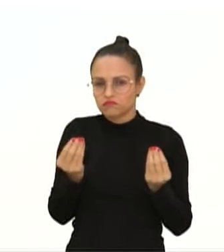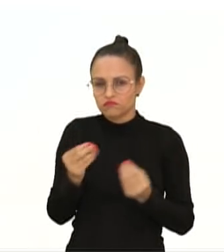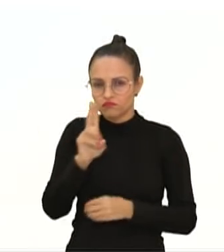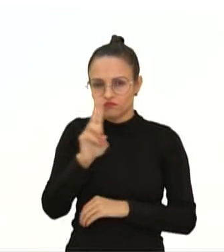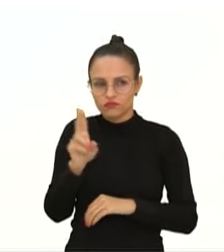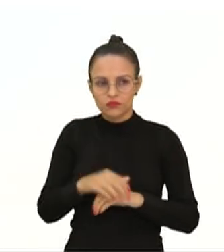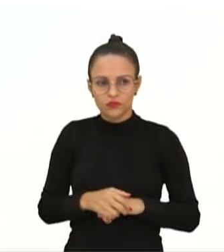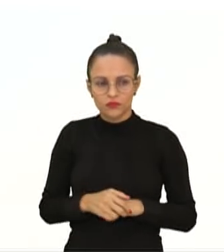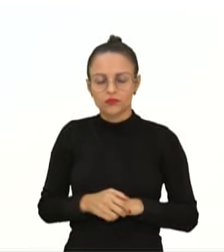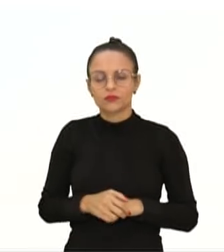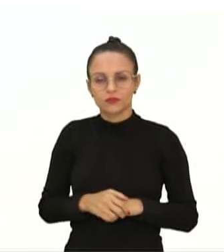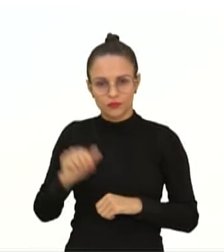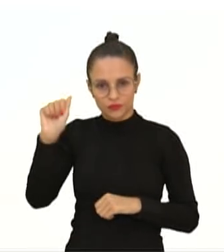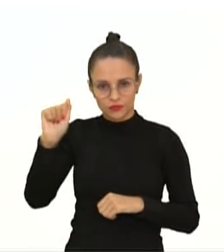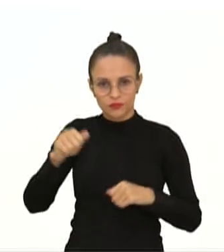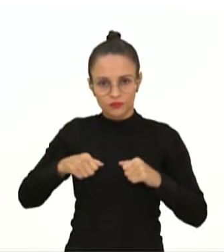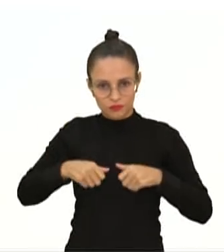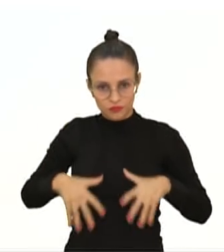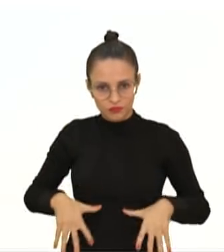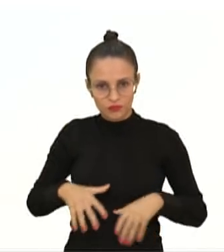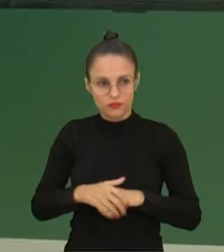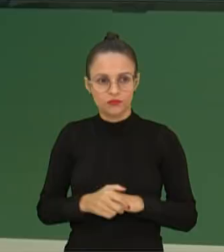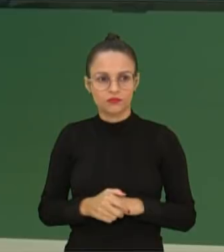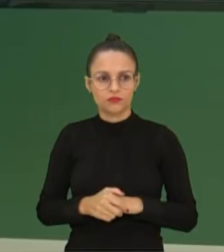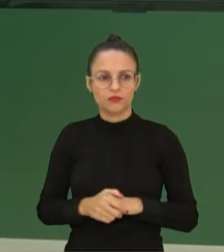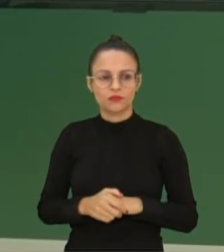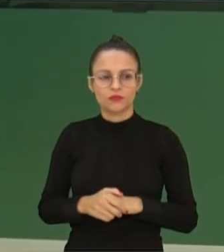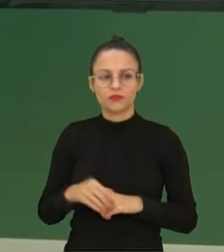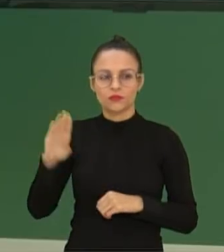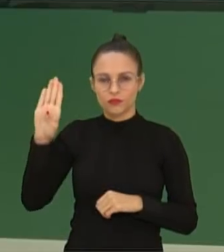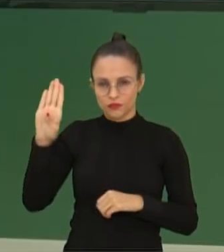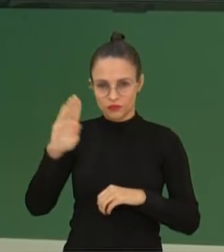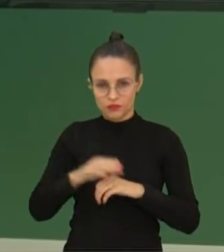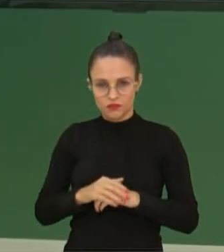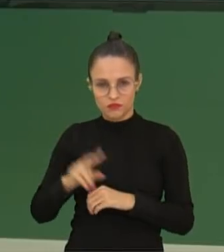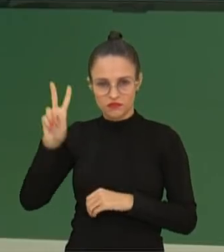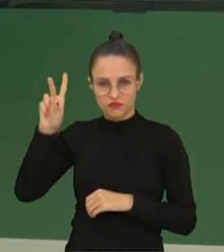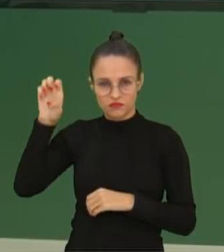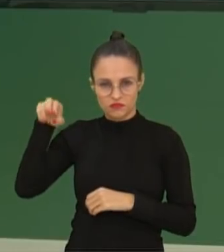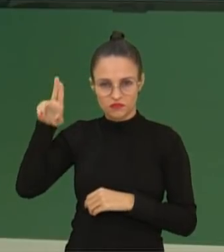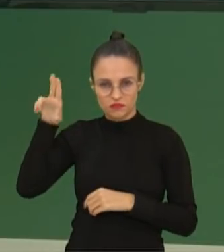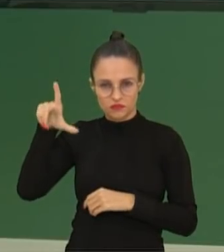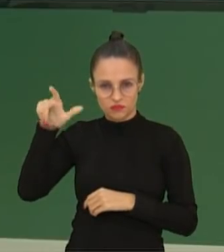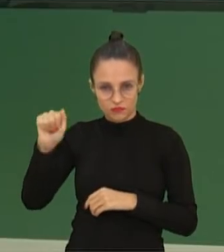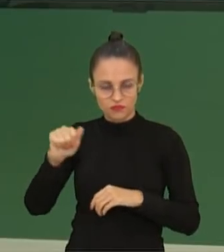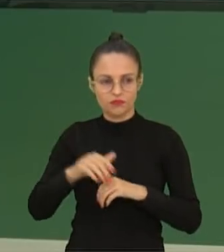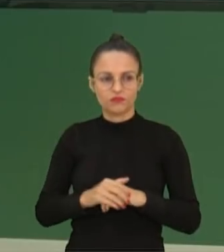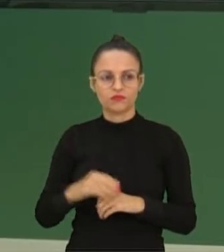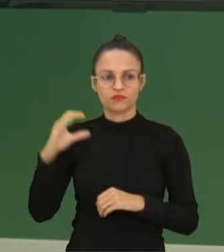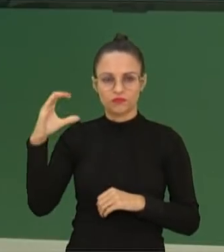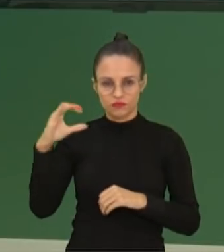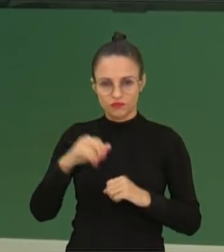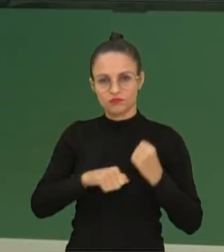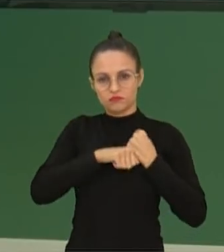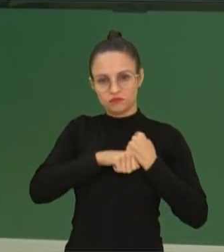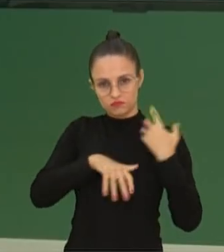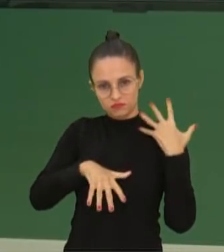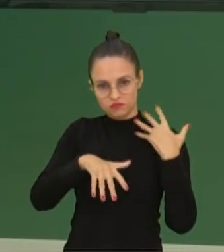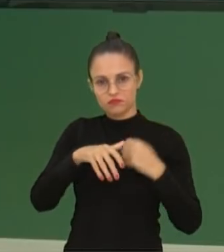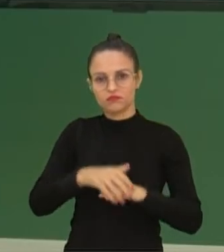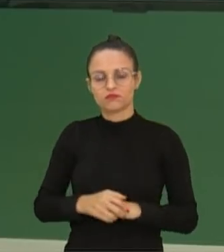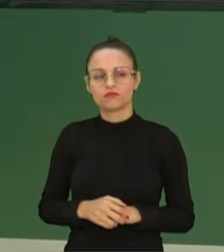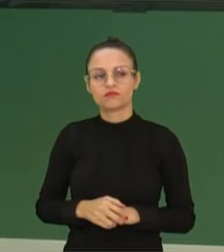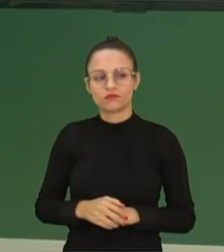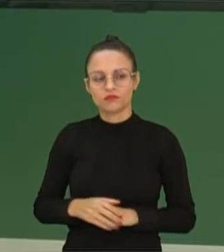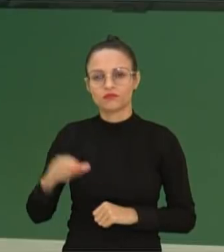quiz? Alternativa A, veia. Alternativa B, vênula. A alternativa C, artéria,